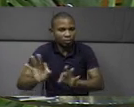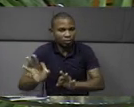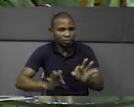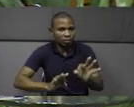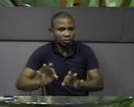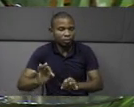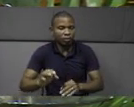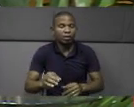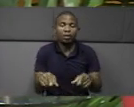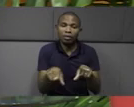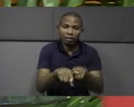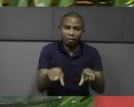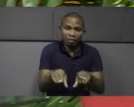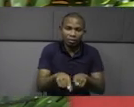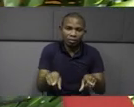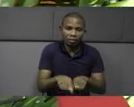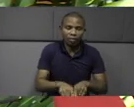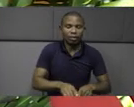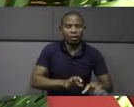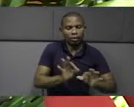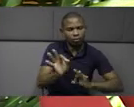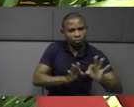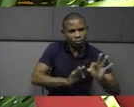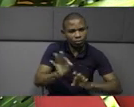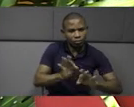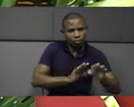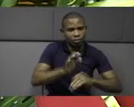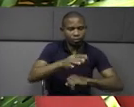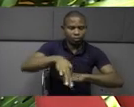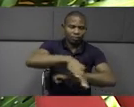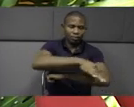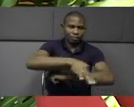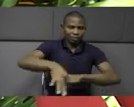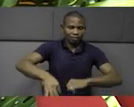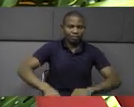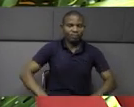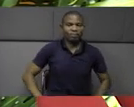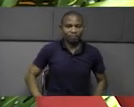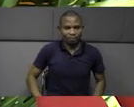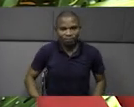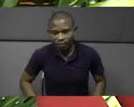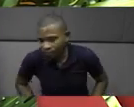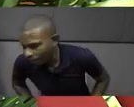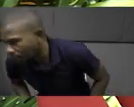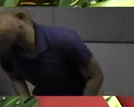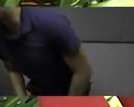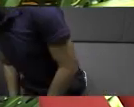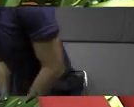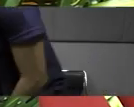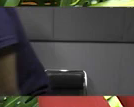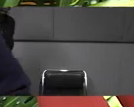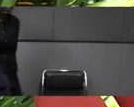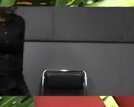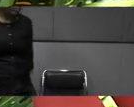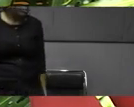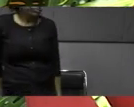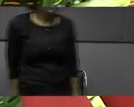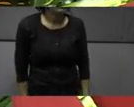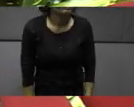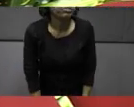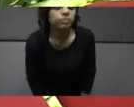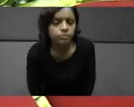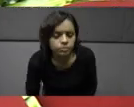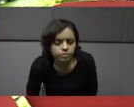quando o ponto de vista da menor escala que o projeto arquitetônico tanto nos planos diretores quanto nos projetos de